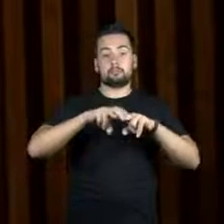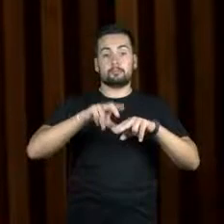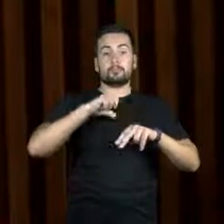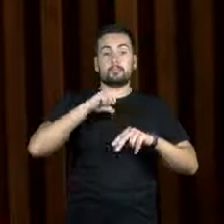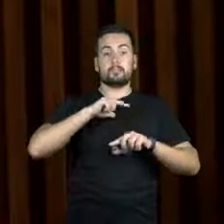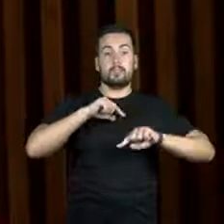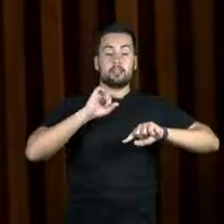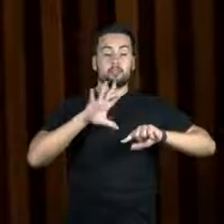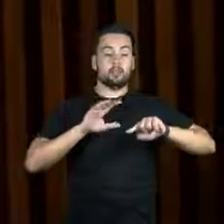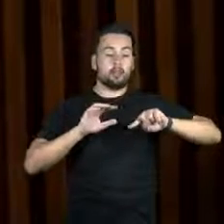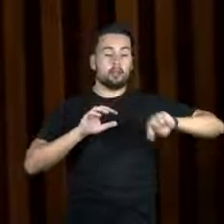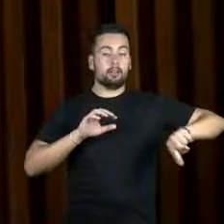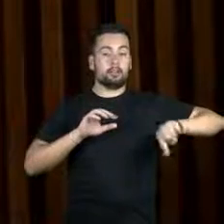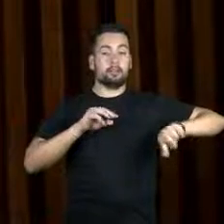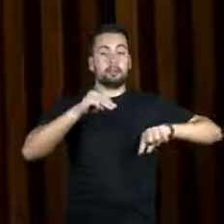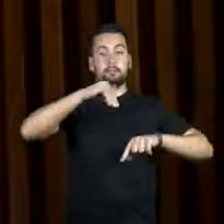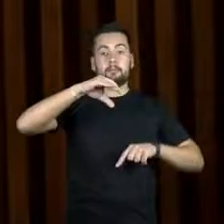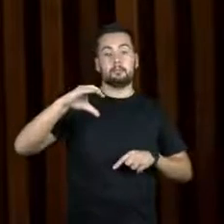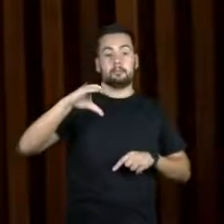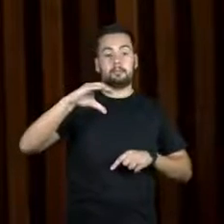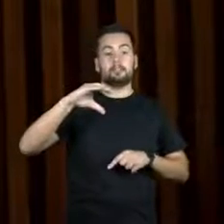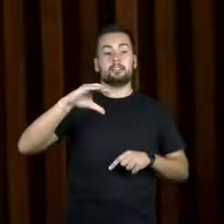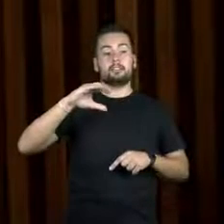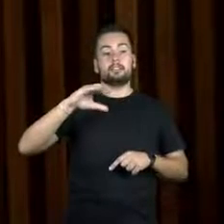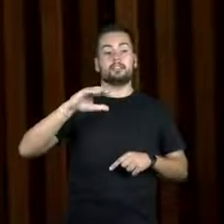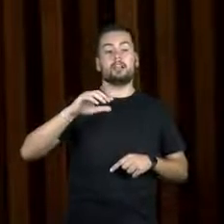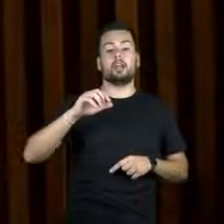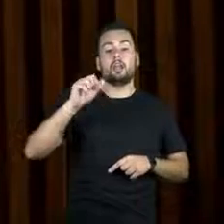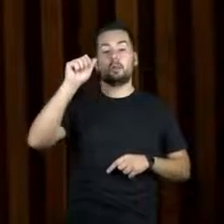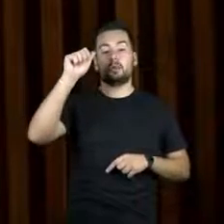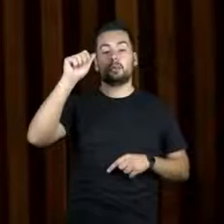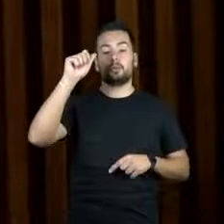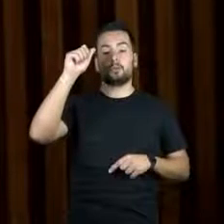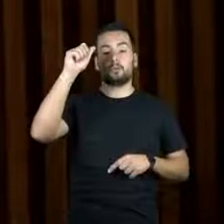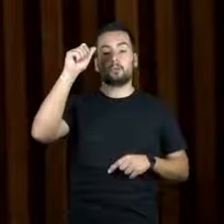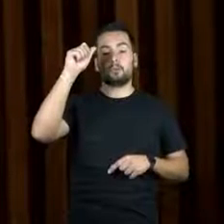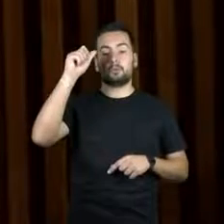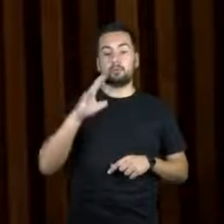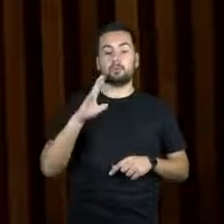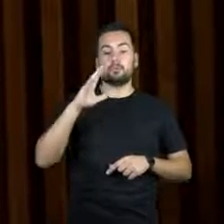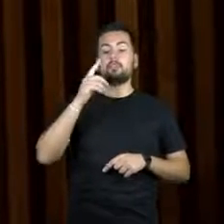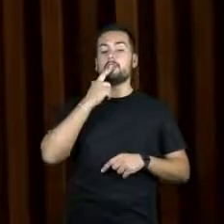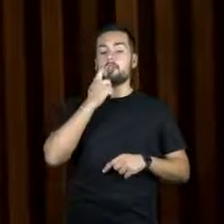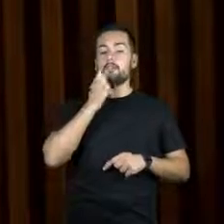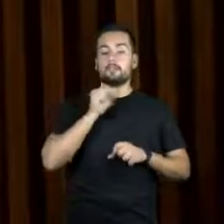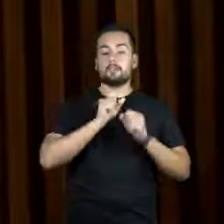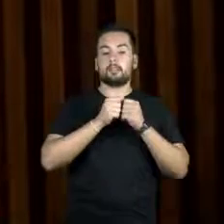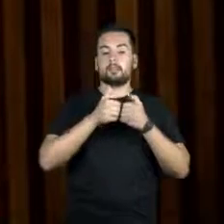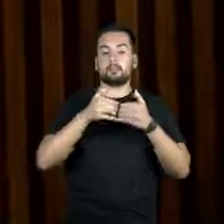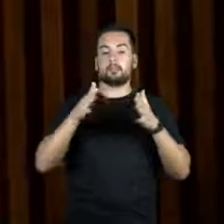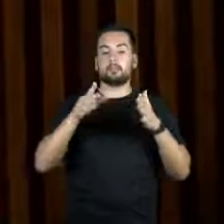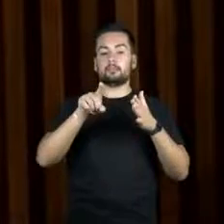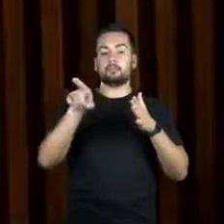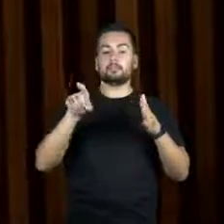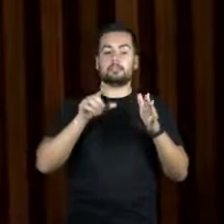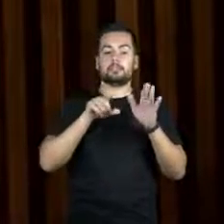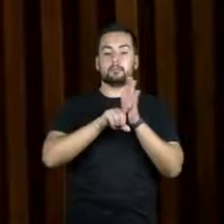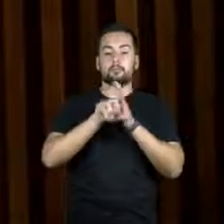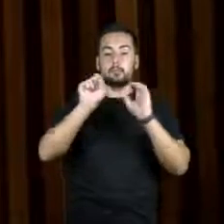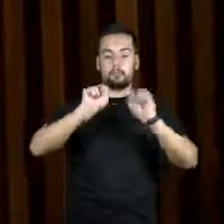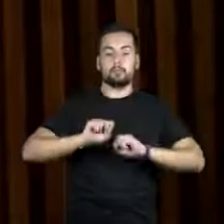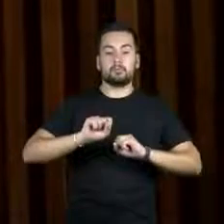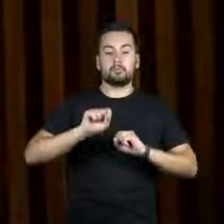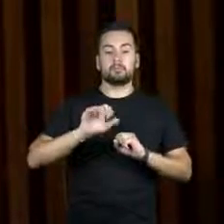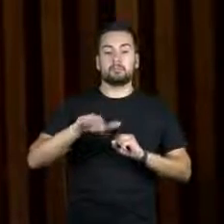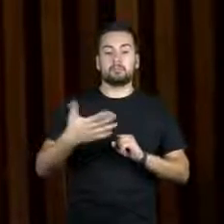você aperta a tecla MIC. A luz vermelha acesa, o microfone está liberado para a pergunta. Ao terminar a fala, aperte a tecla MIC